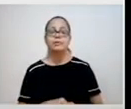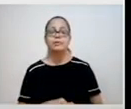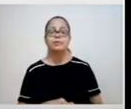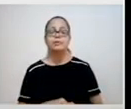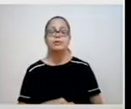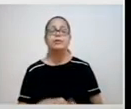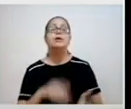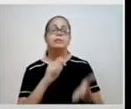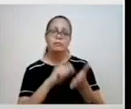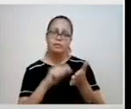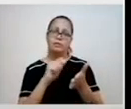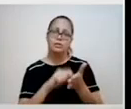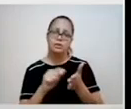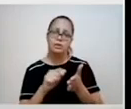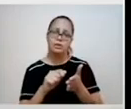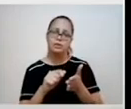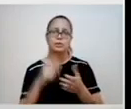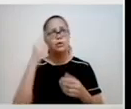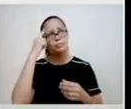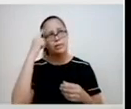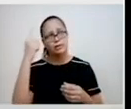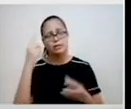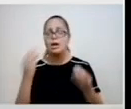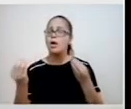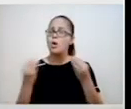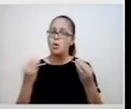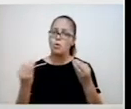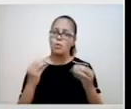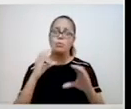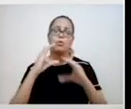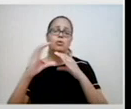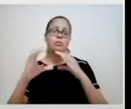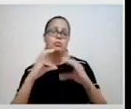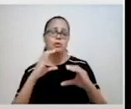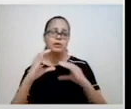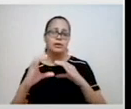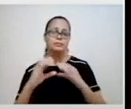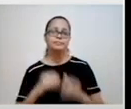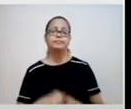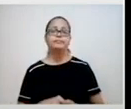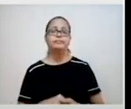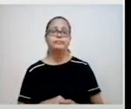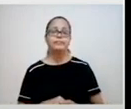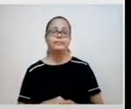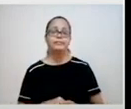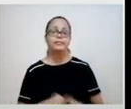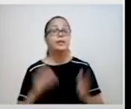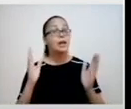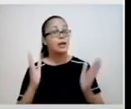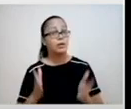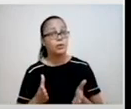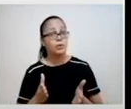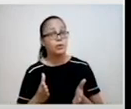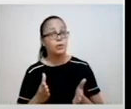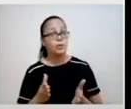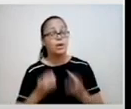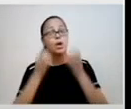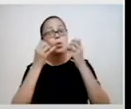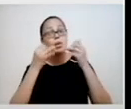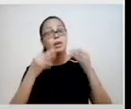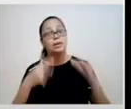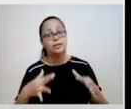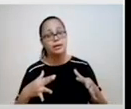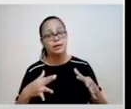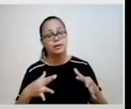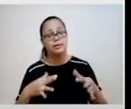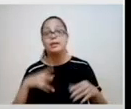são escritas, mas você tem que pensar em qual situação de comunicação que você está. Nós vamos começar a falar então agora com mais detalhes